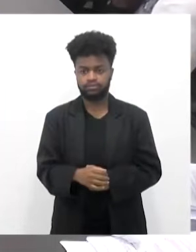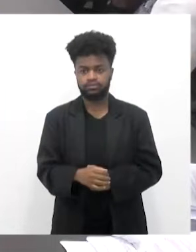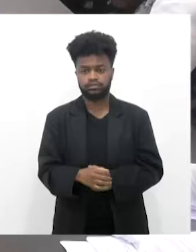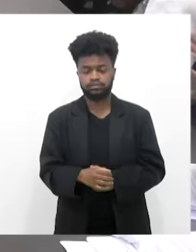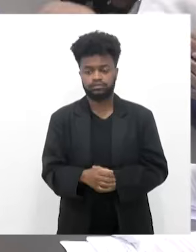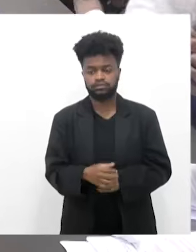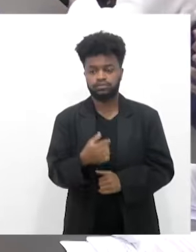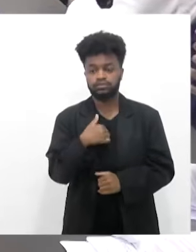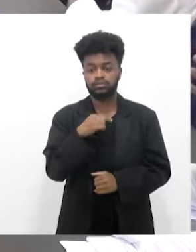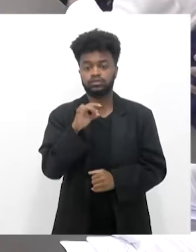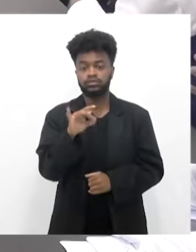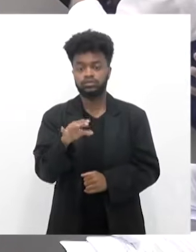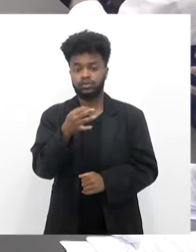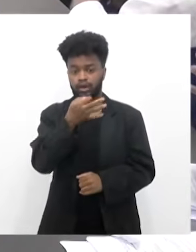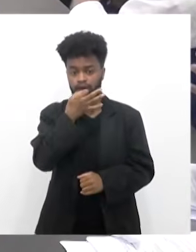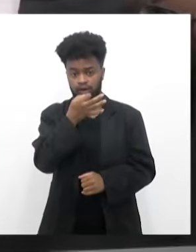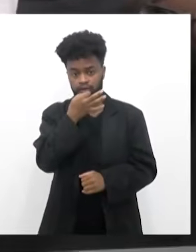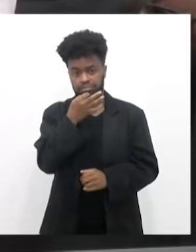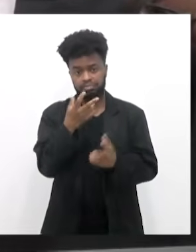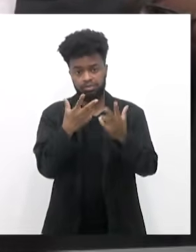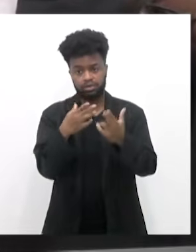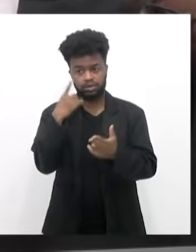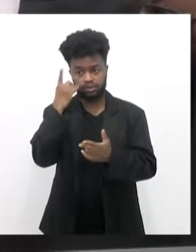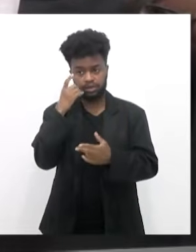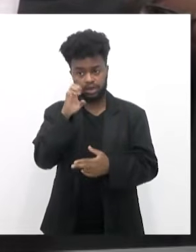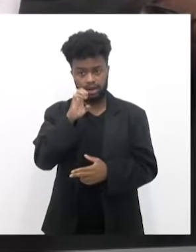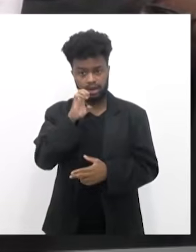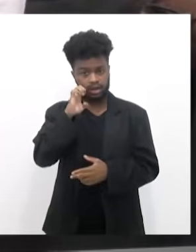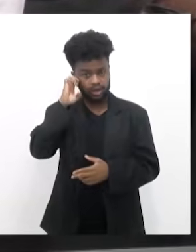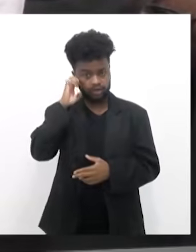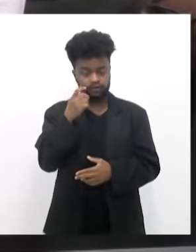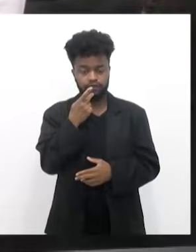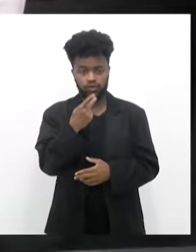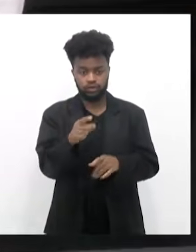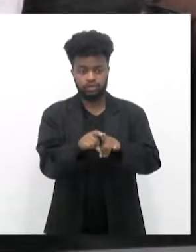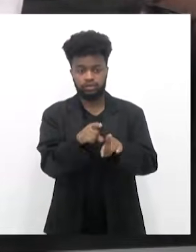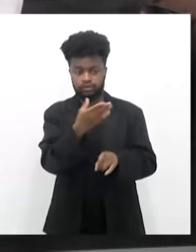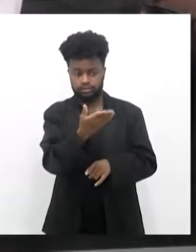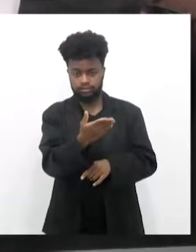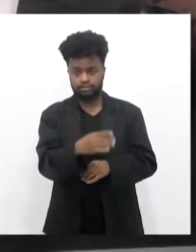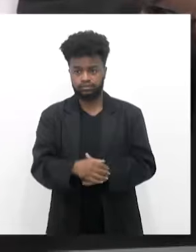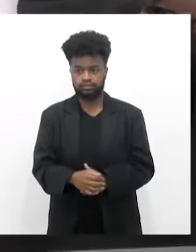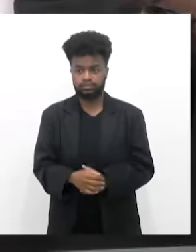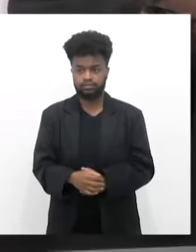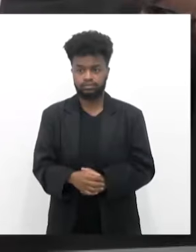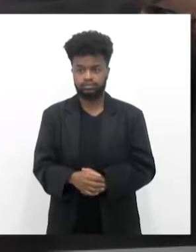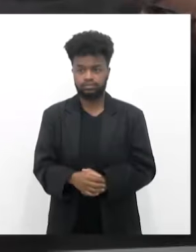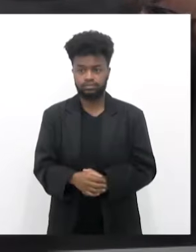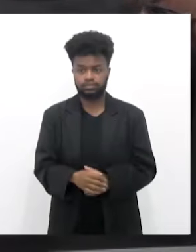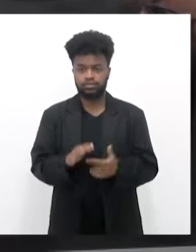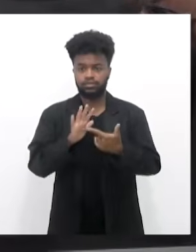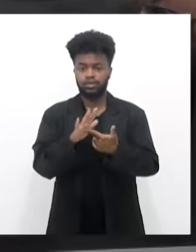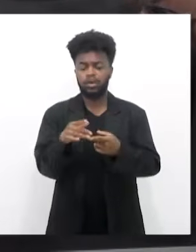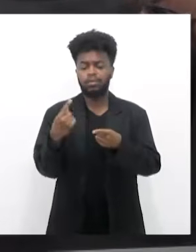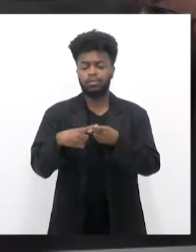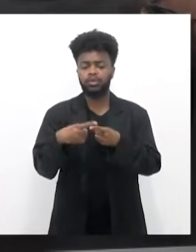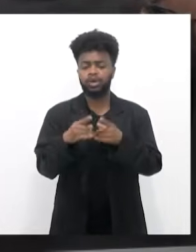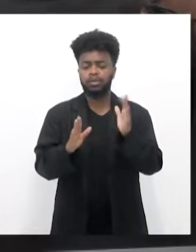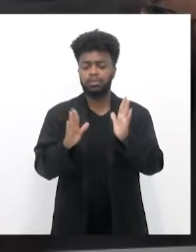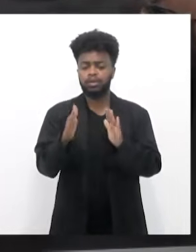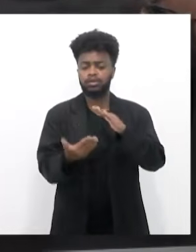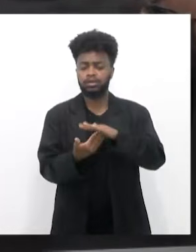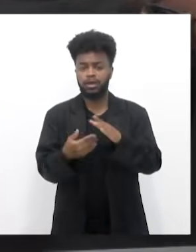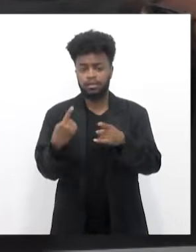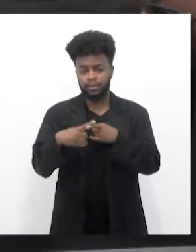só daria um argumento, dentro da linha do que a deputada Érica levantou, e Vossa Excelência também, de por que esse prazo? Para